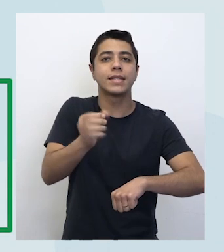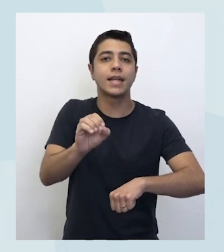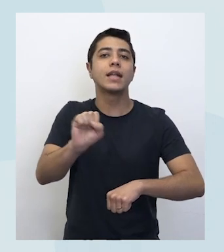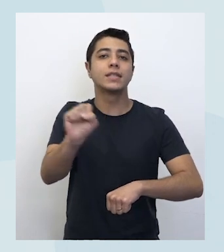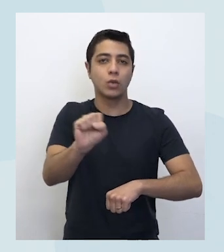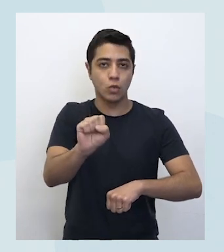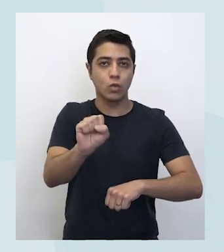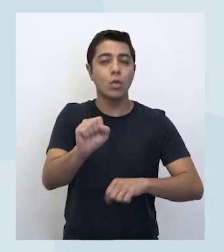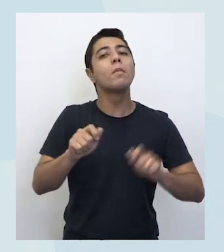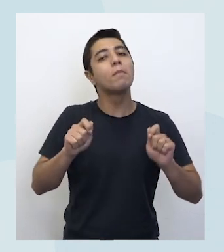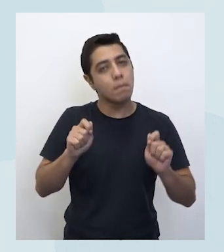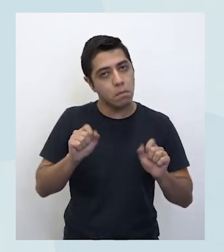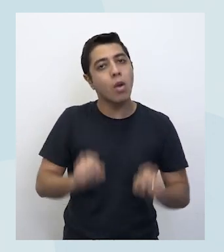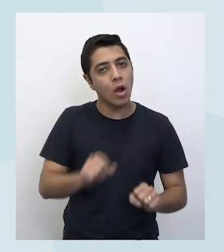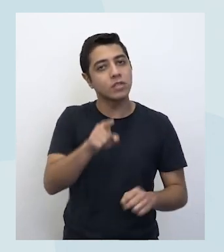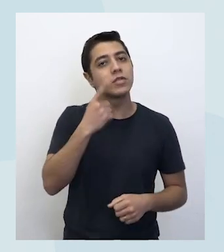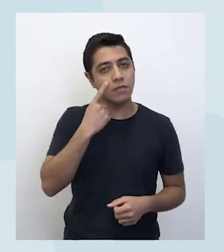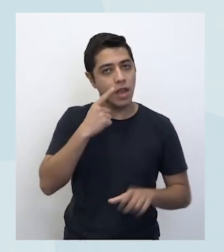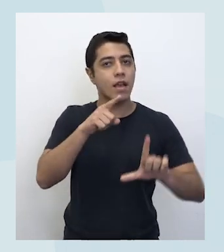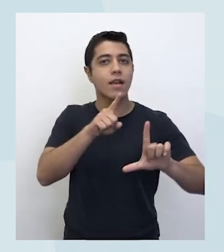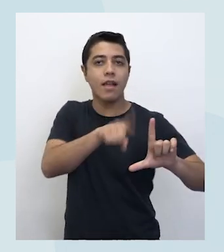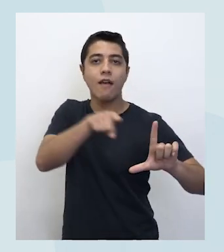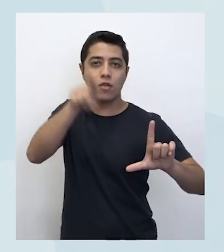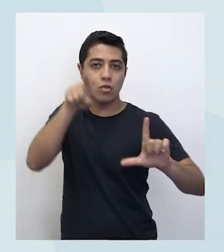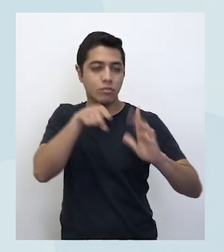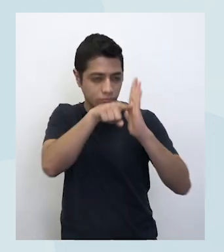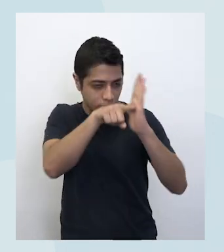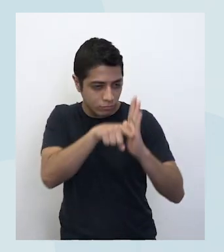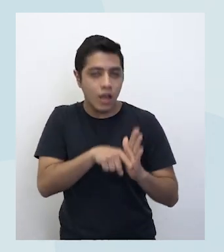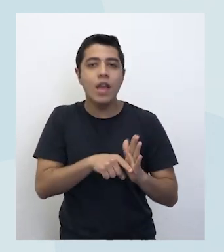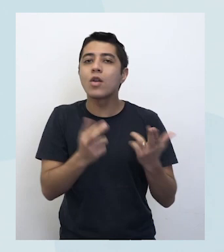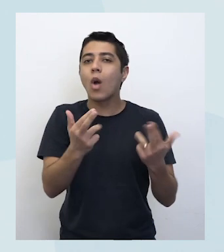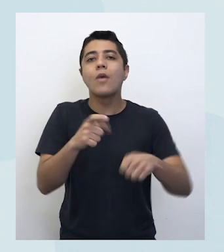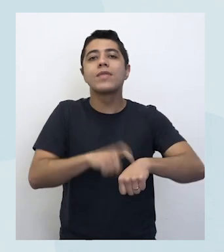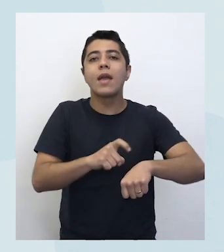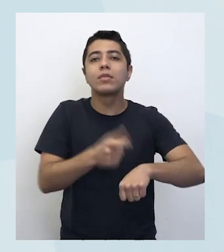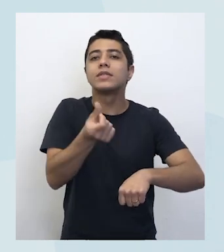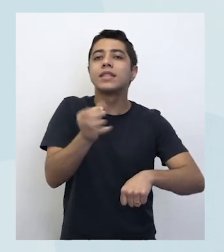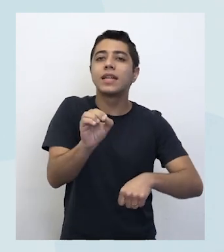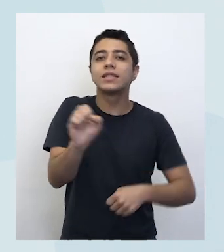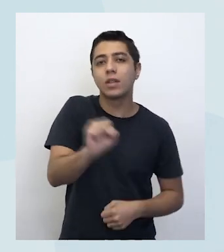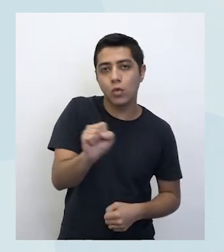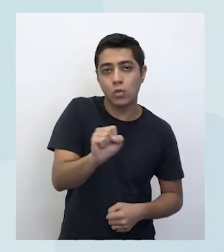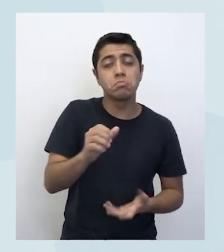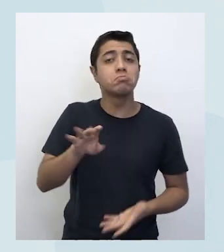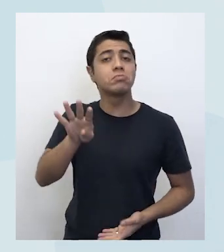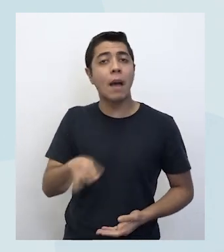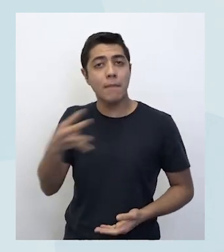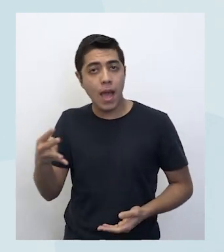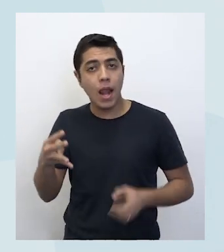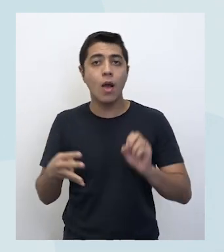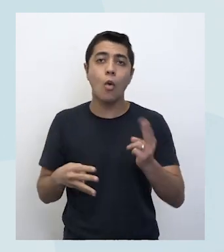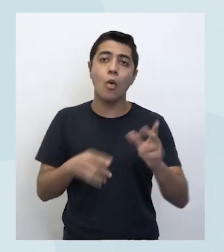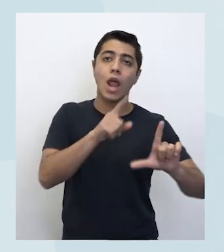vejo pelo patamar, né? Que foi também no tempo de 60 segundos. Eu peguei os mesmos dados, coloquei numa tabela e no gráfico para vocês